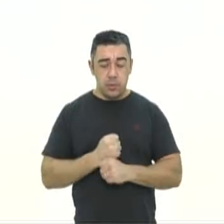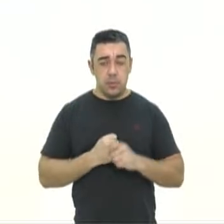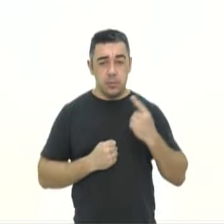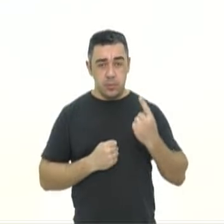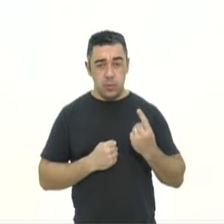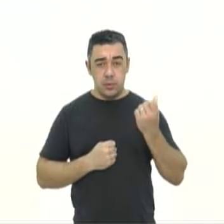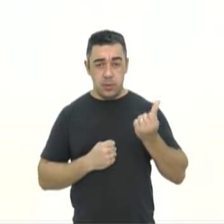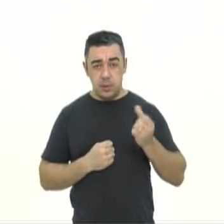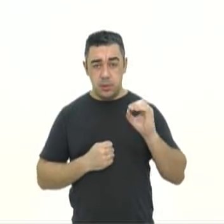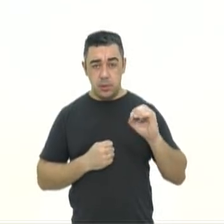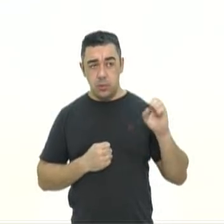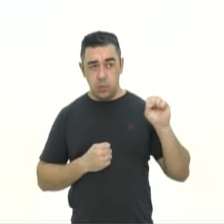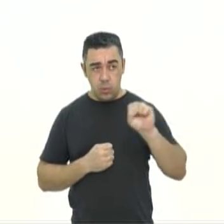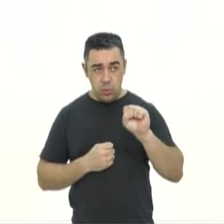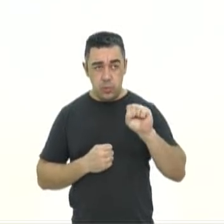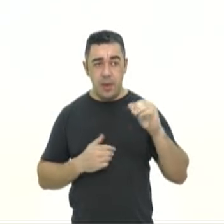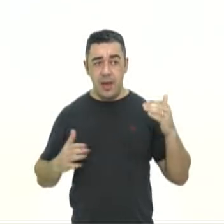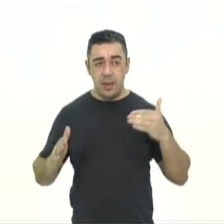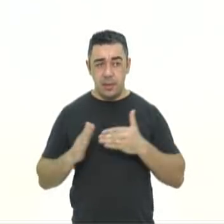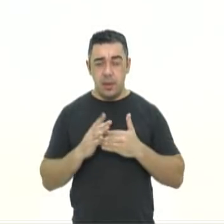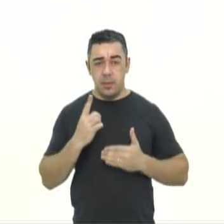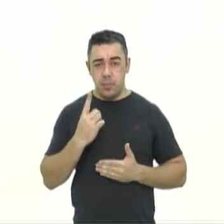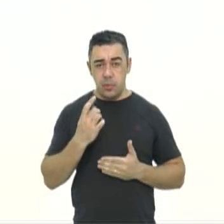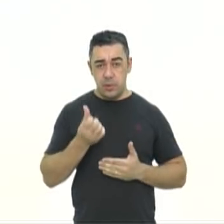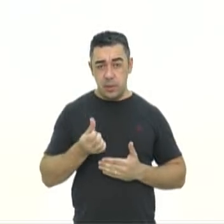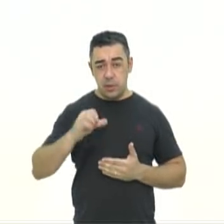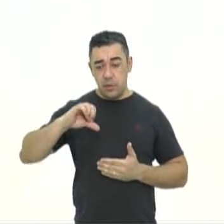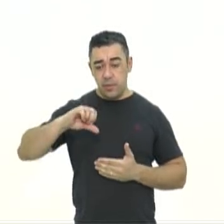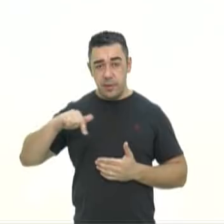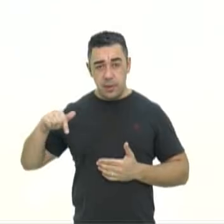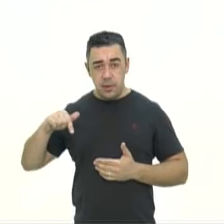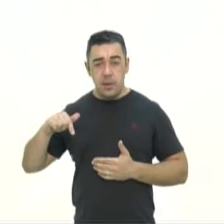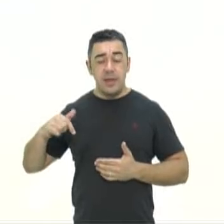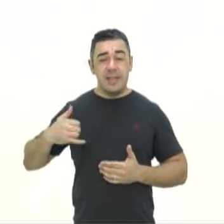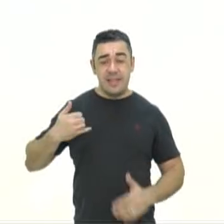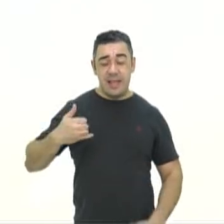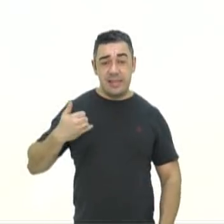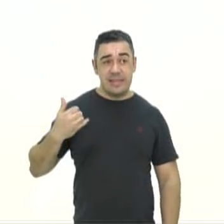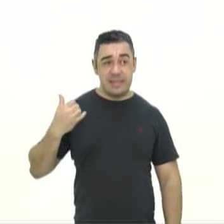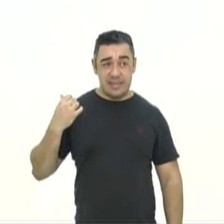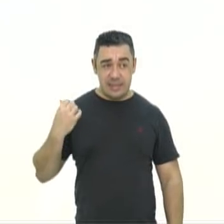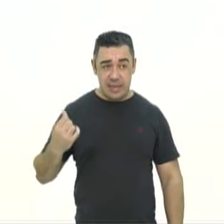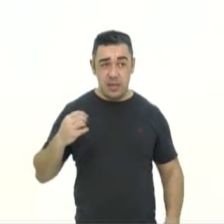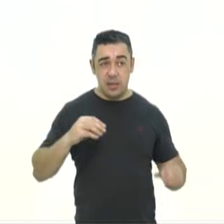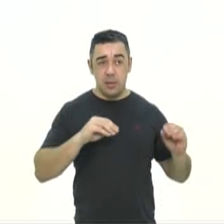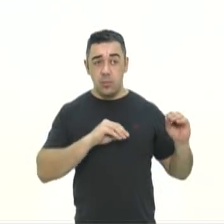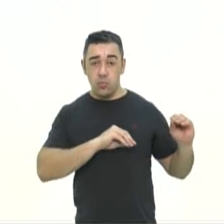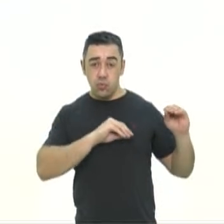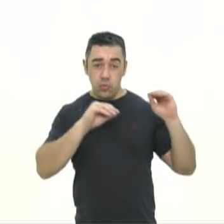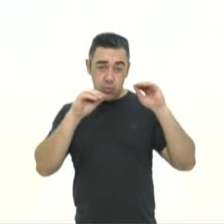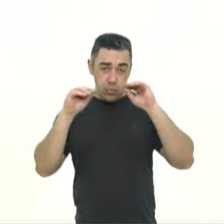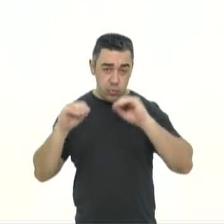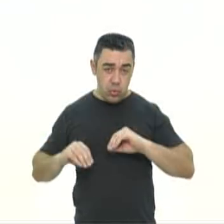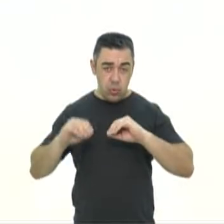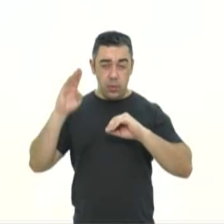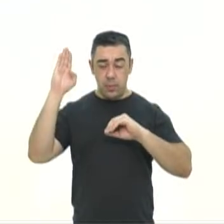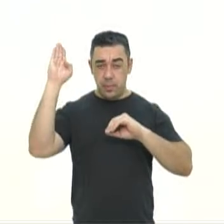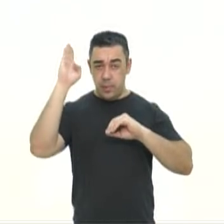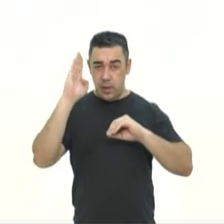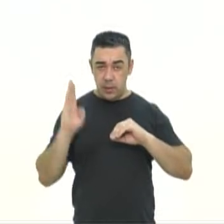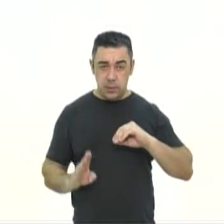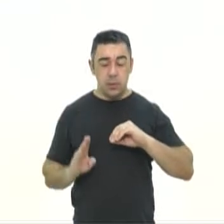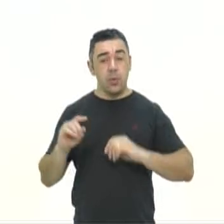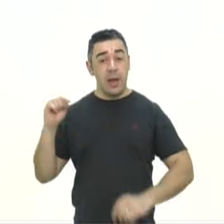1697. Nasceu em Lisboa e aos 6 anos mudou-se com a família para o Brasil. Foi um